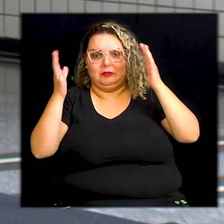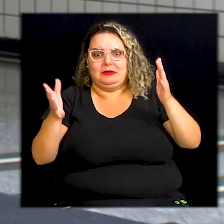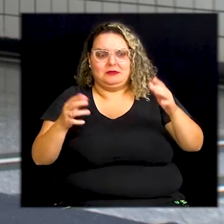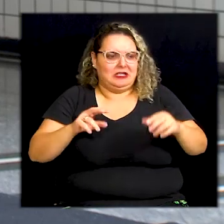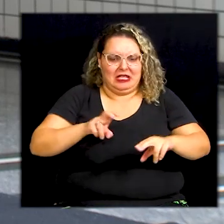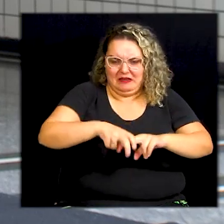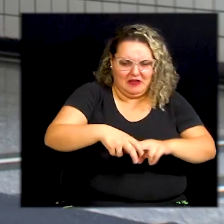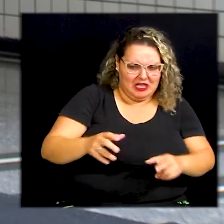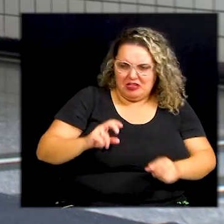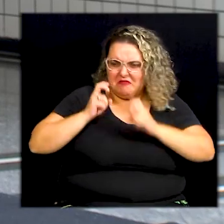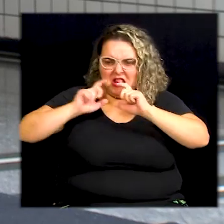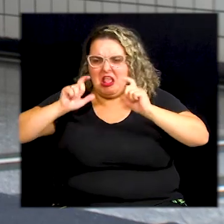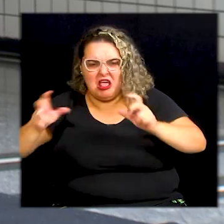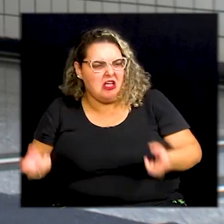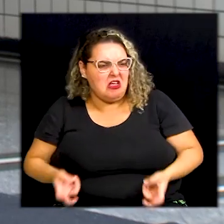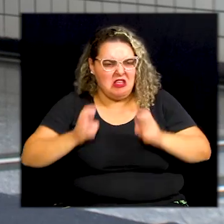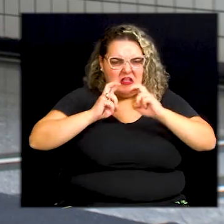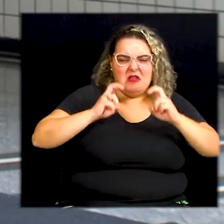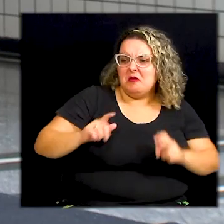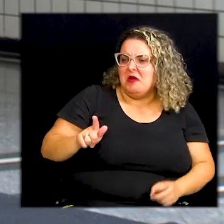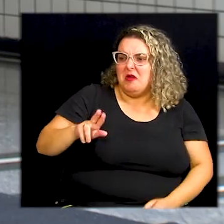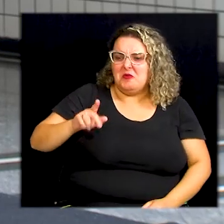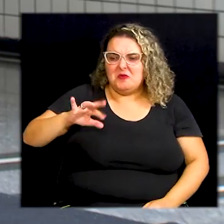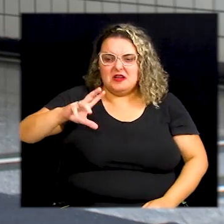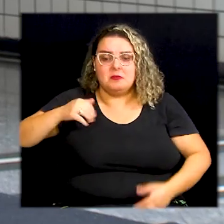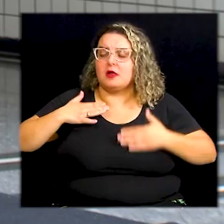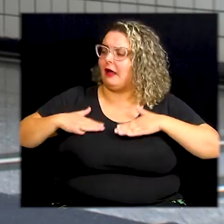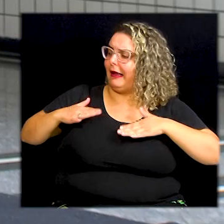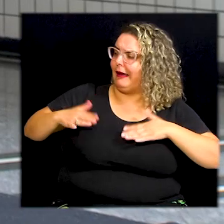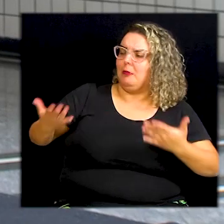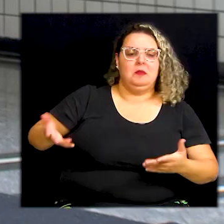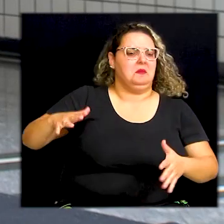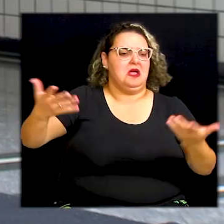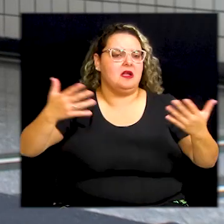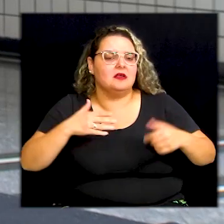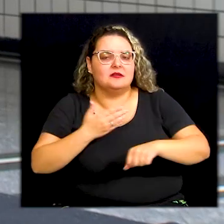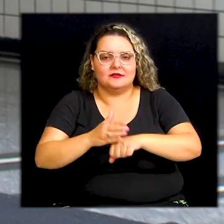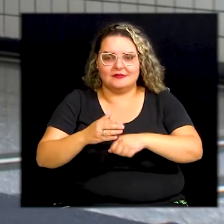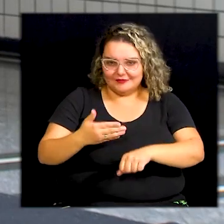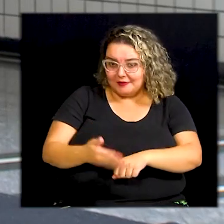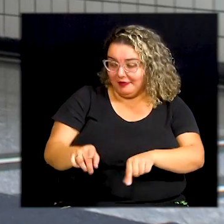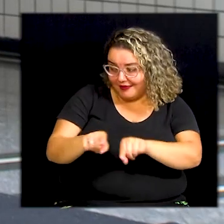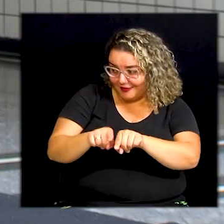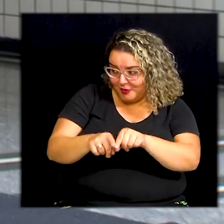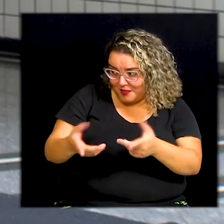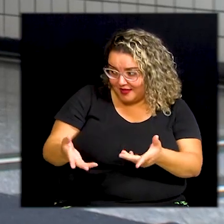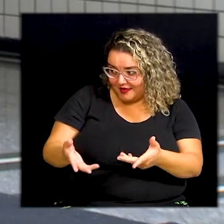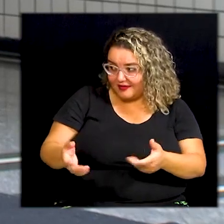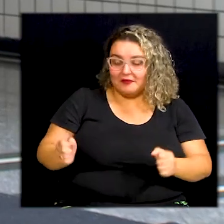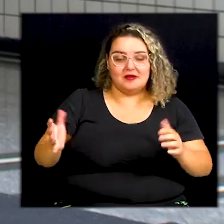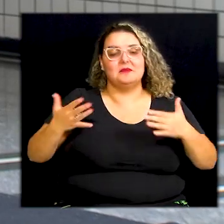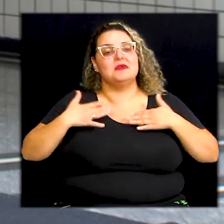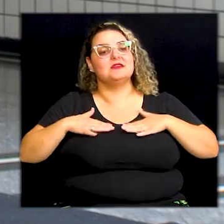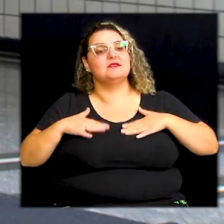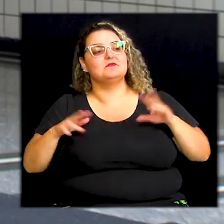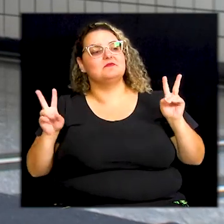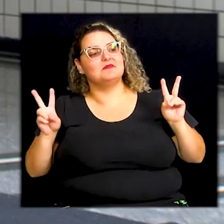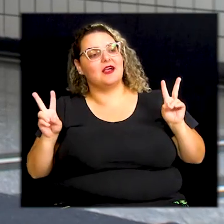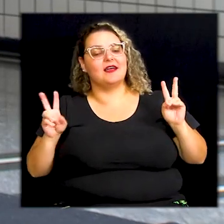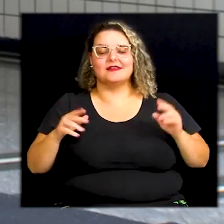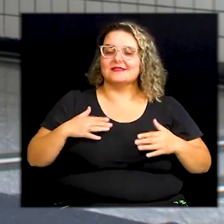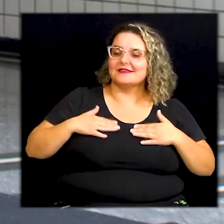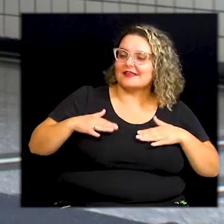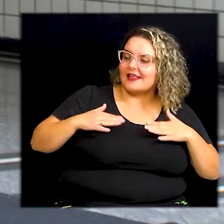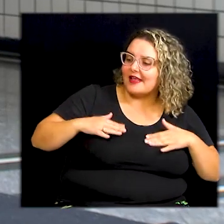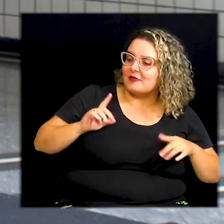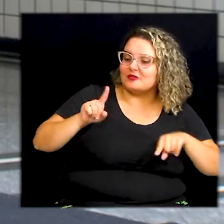ele volta pro banco, ele xinga, ele chama o Guilherme, parece que o Guilherme tenta acalmar ele lá nos treinamentos. Ele é assim também, ligadão, ele é mais tranquilo, ele é